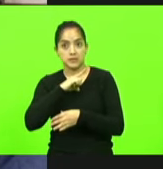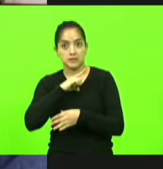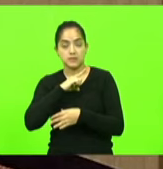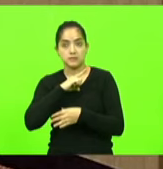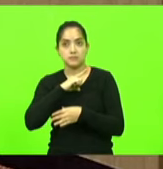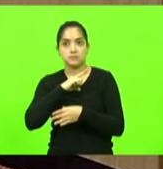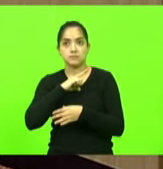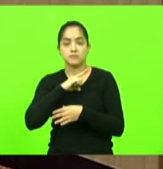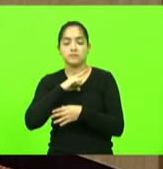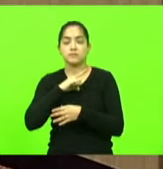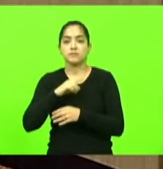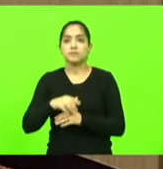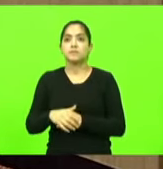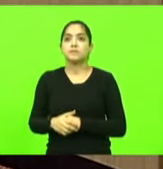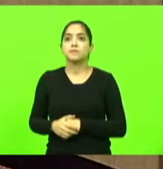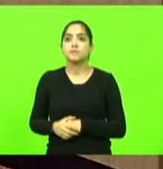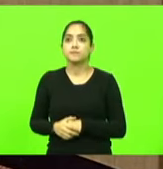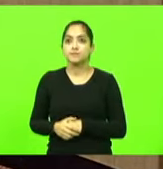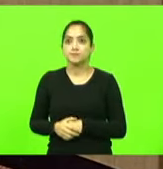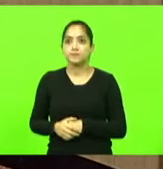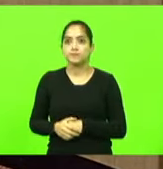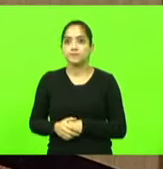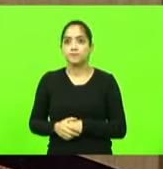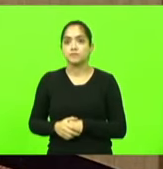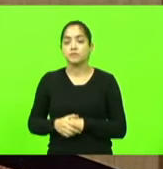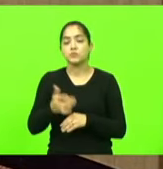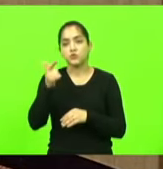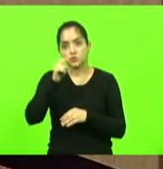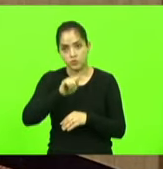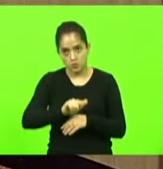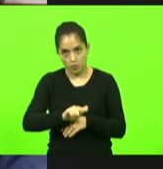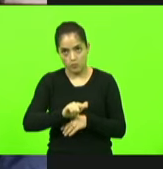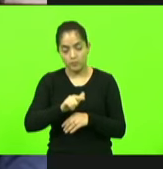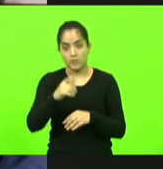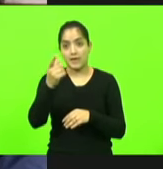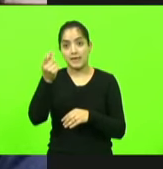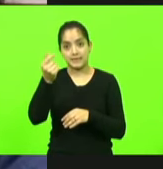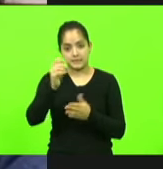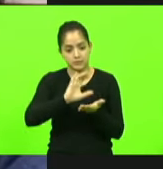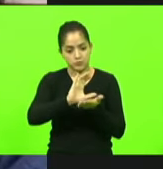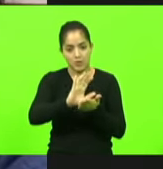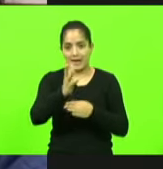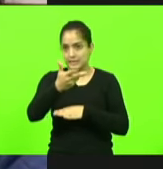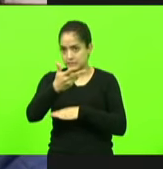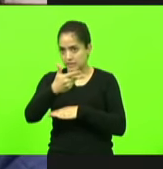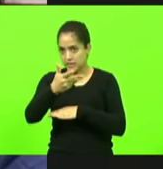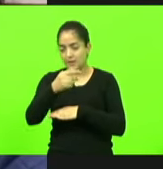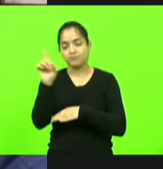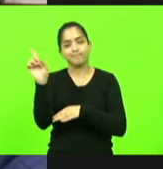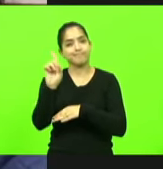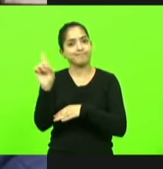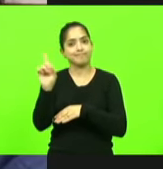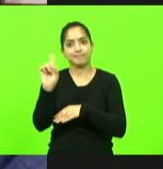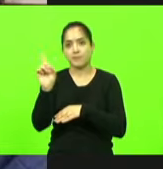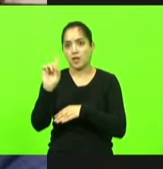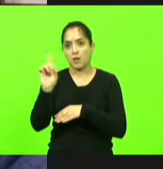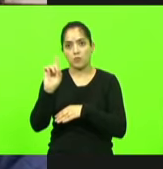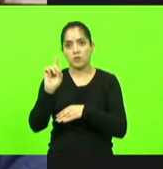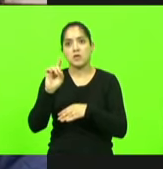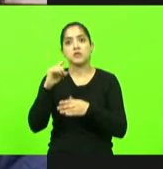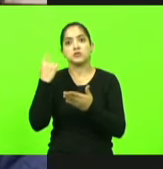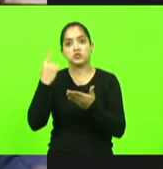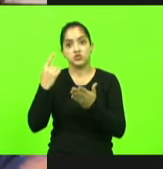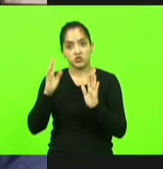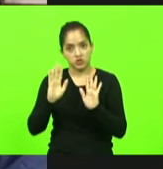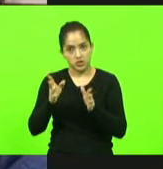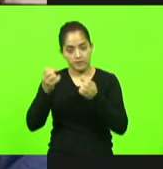30 segundos, deputado. Quero repetir de que esses recursos não aceleram a obra. Isso ficou acertado lá na reunião, Vossa